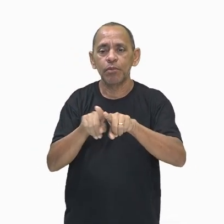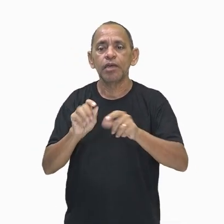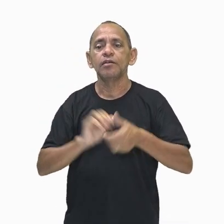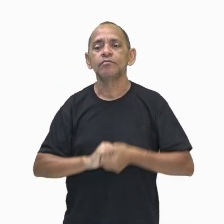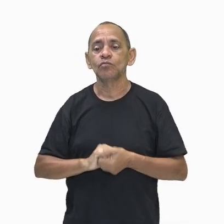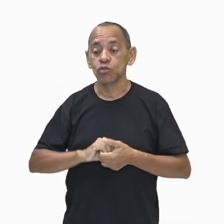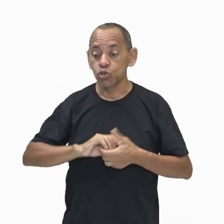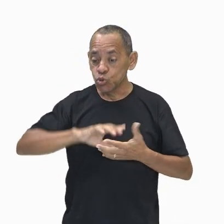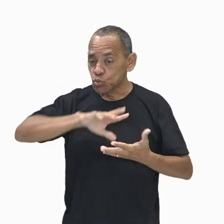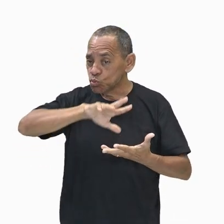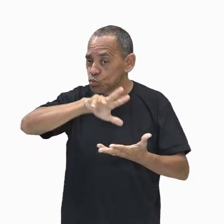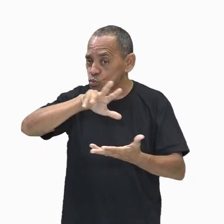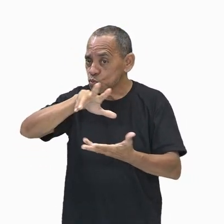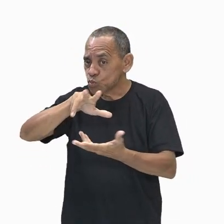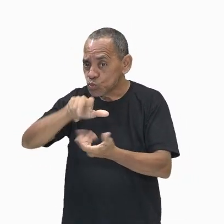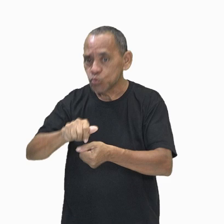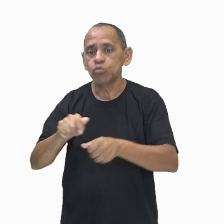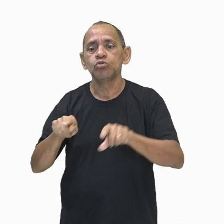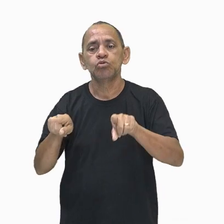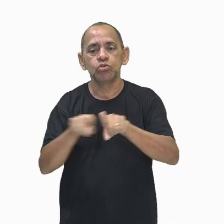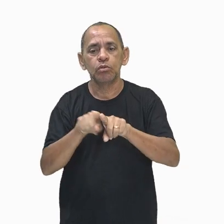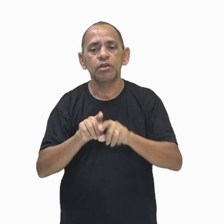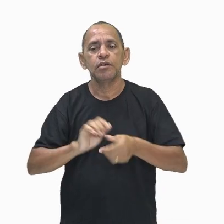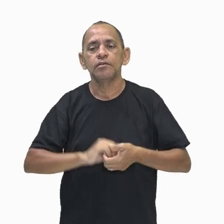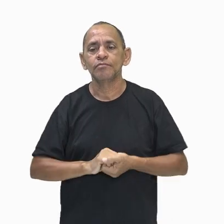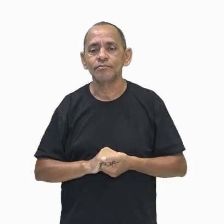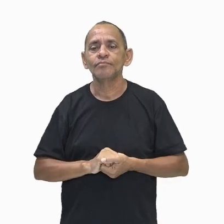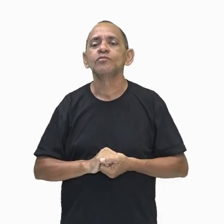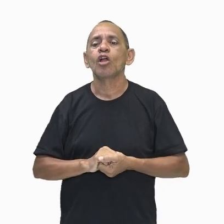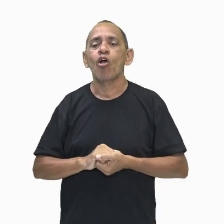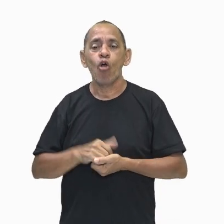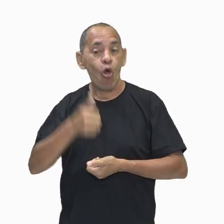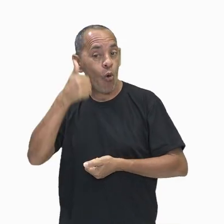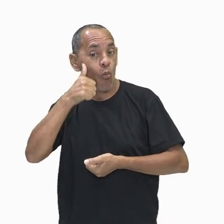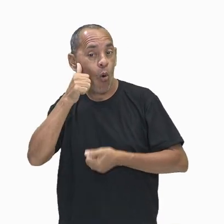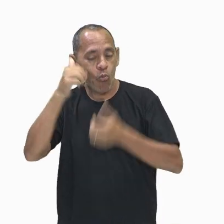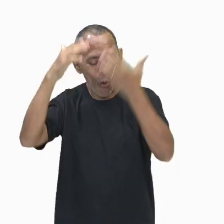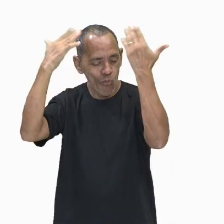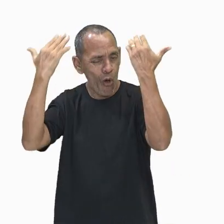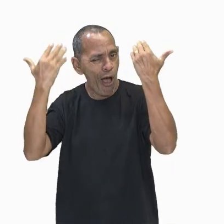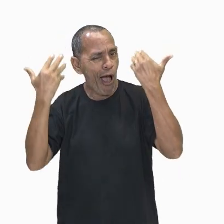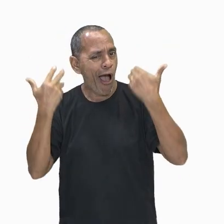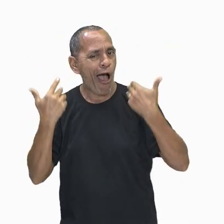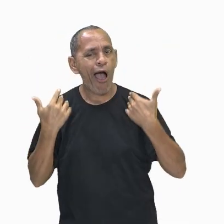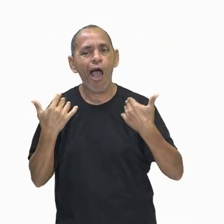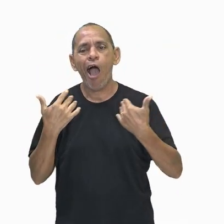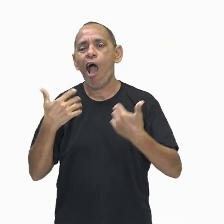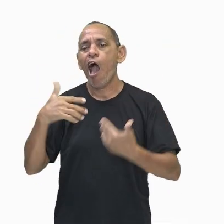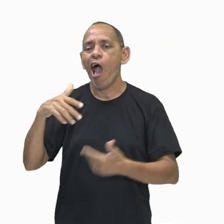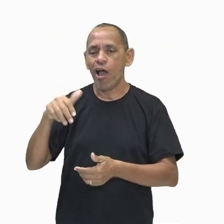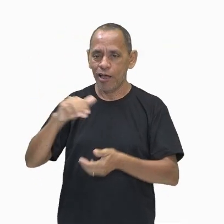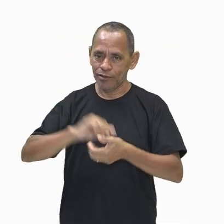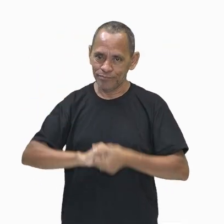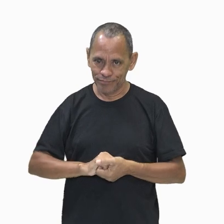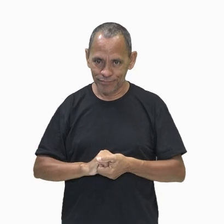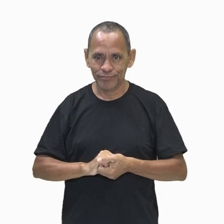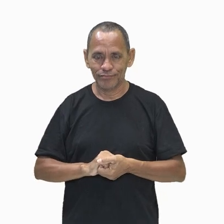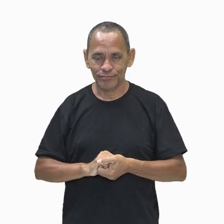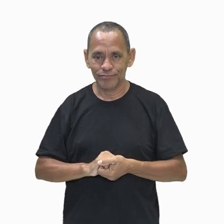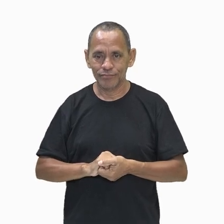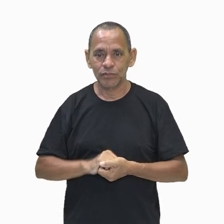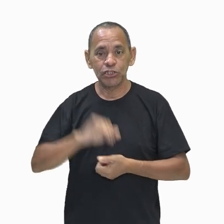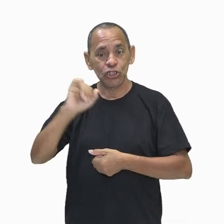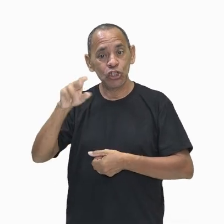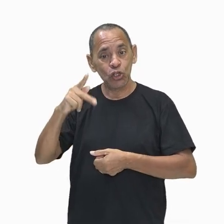mundo e tem como a música, né, Garota de Ipanema, seu grande sucesso. Então,